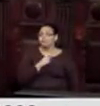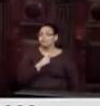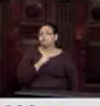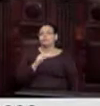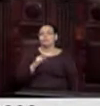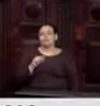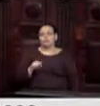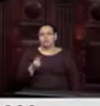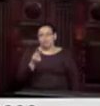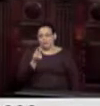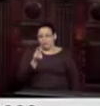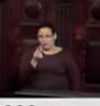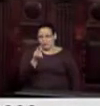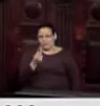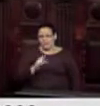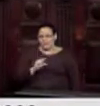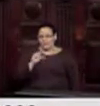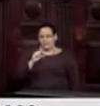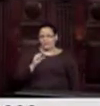aumento da alíquota,